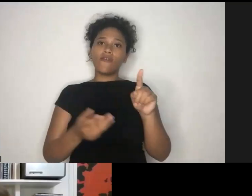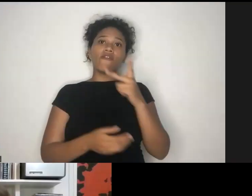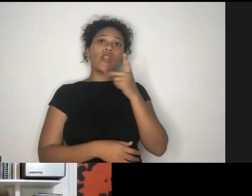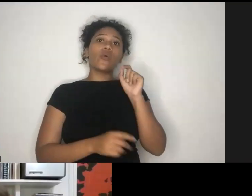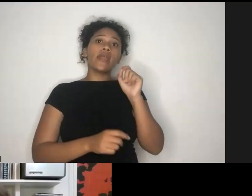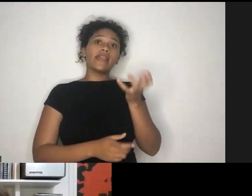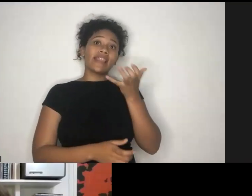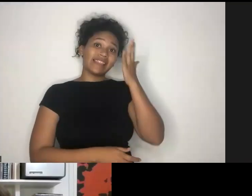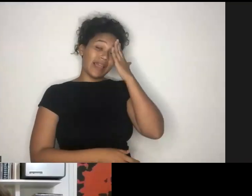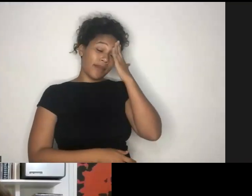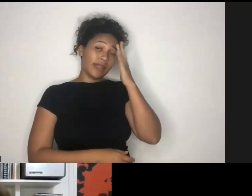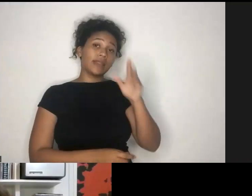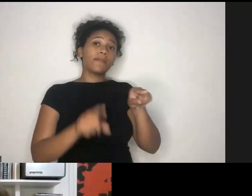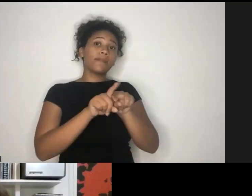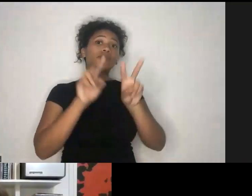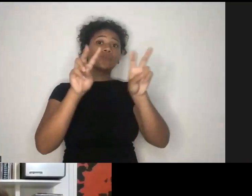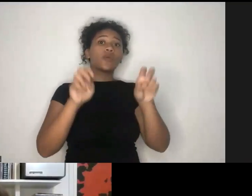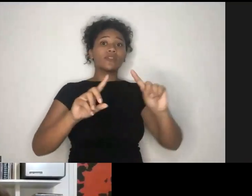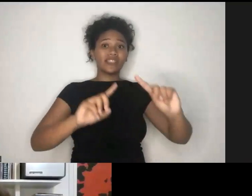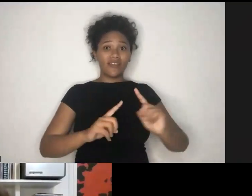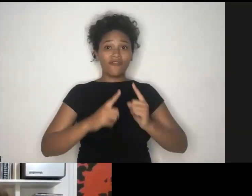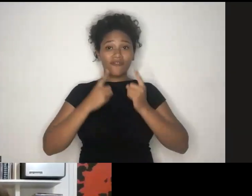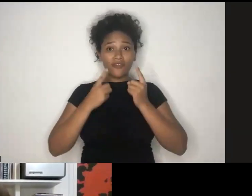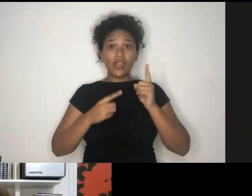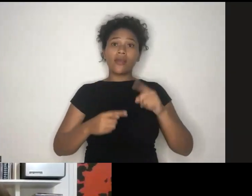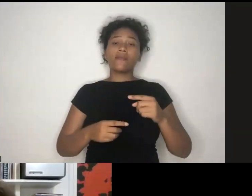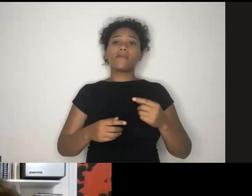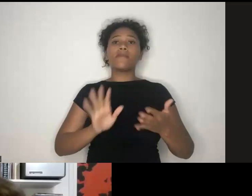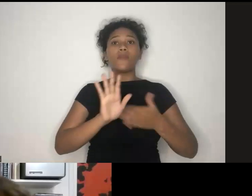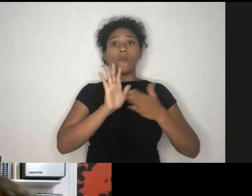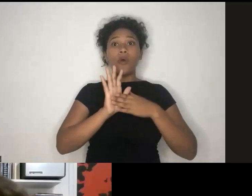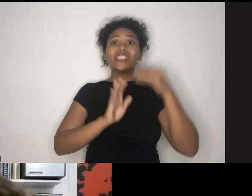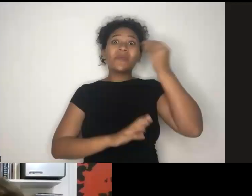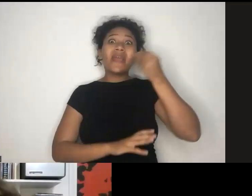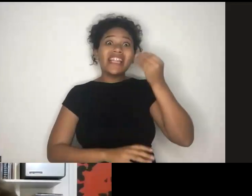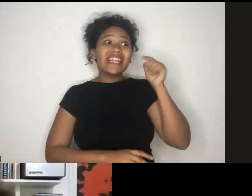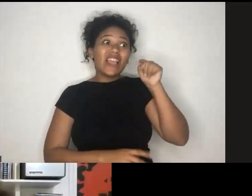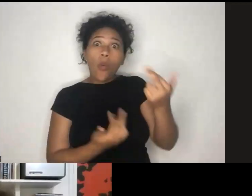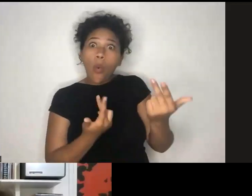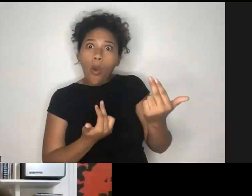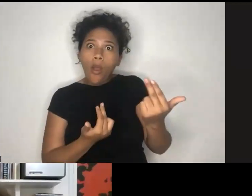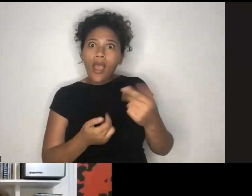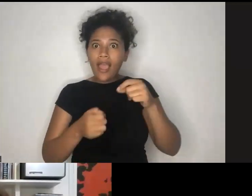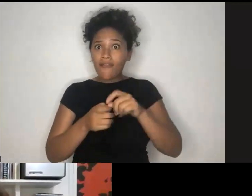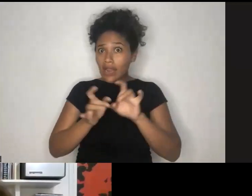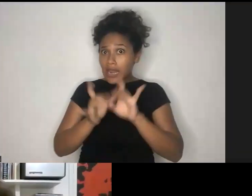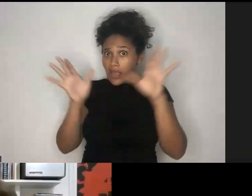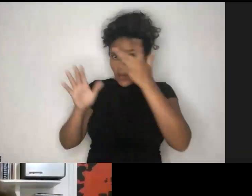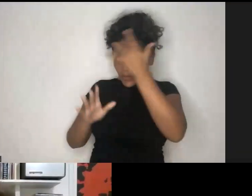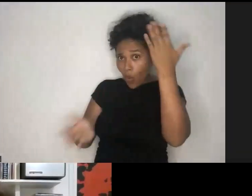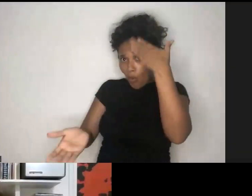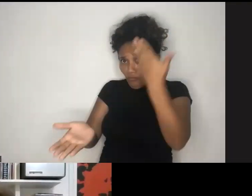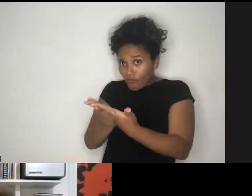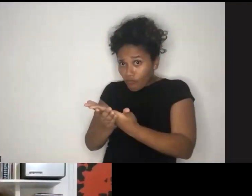do Andrey sobre os desafios de propor experiências espetaculares como essas se é feito com carta branca com